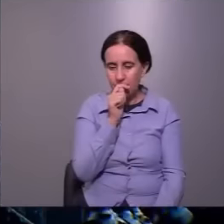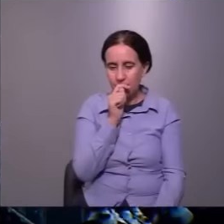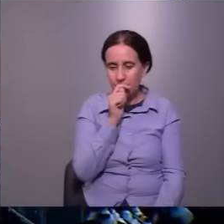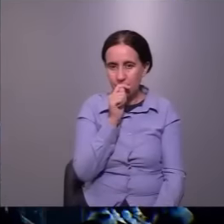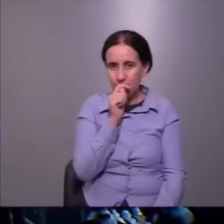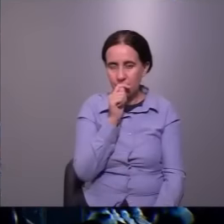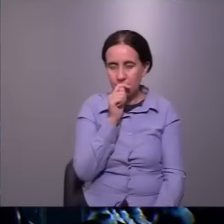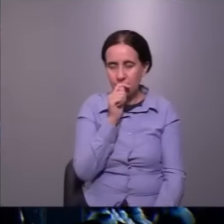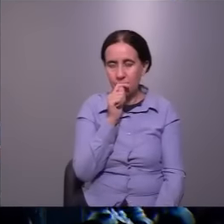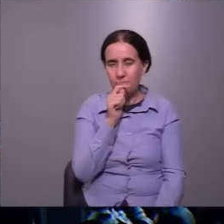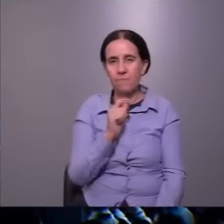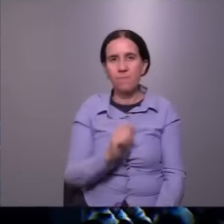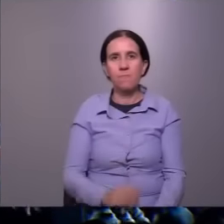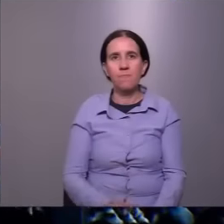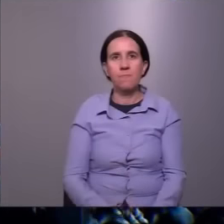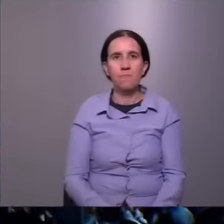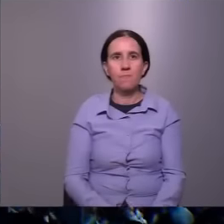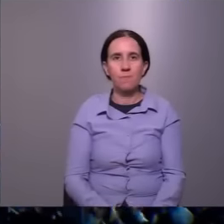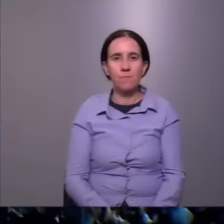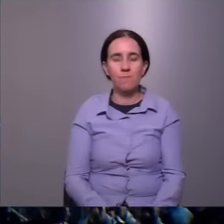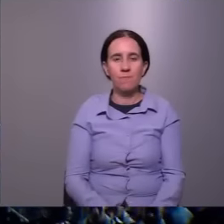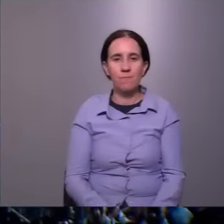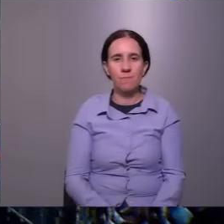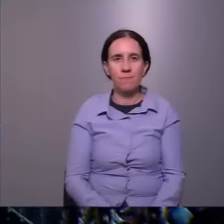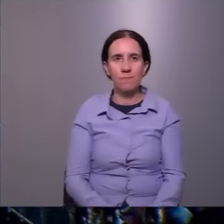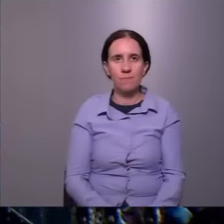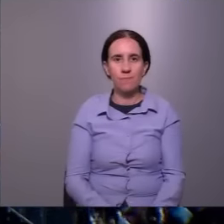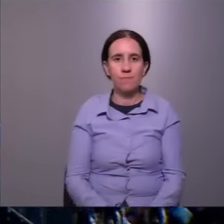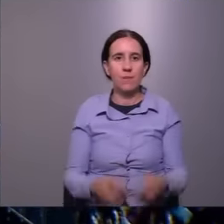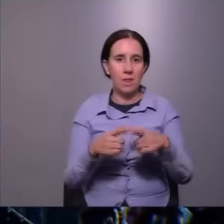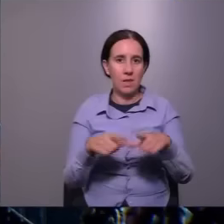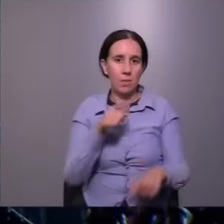Spiritus Sanctus.